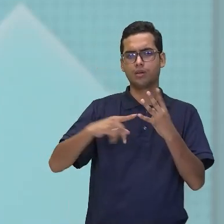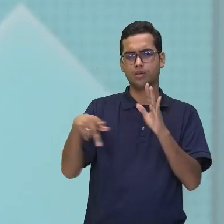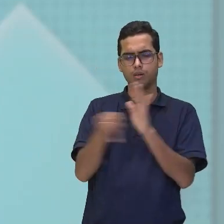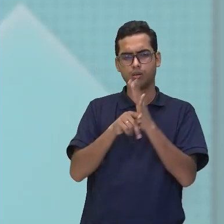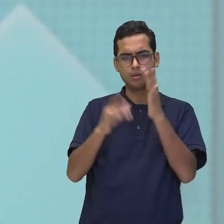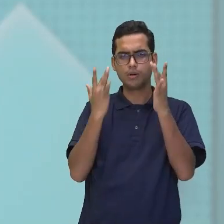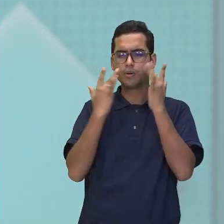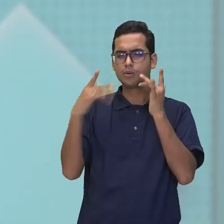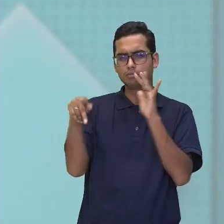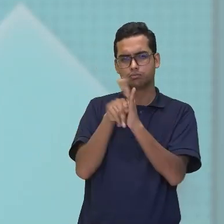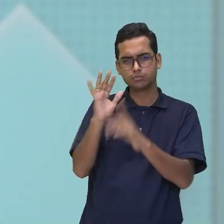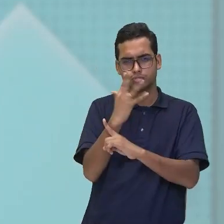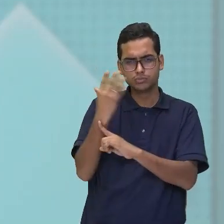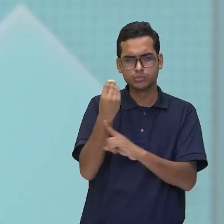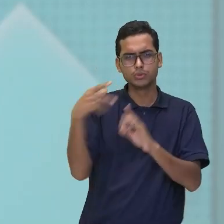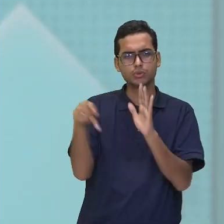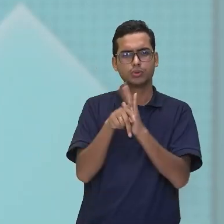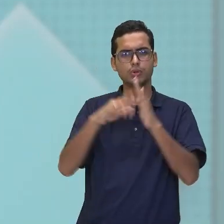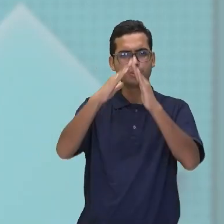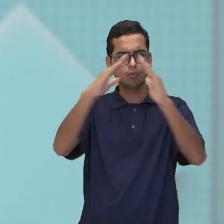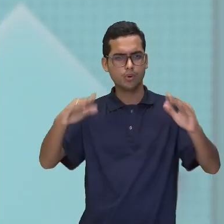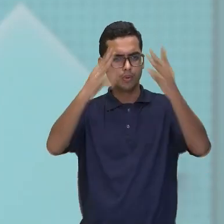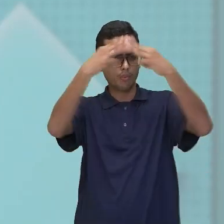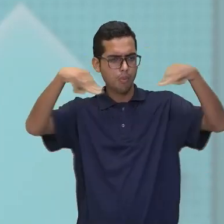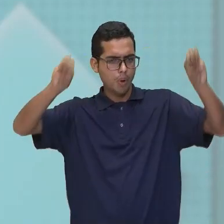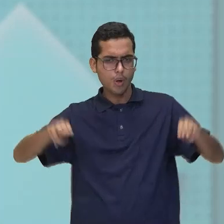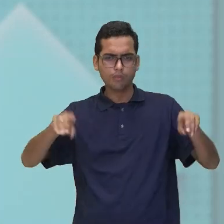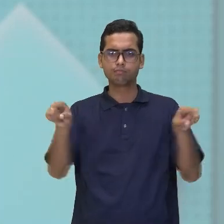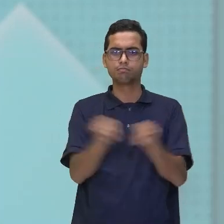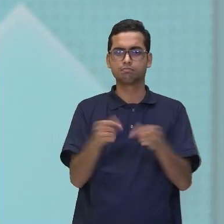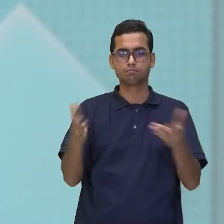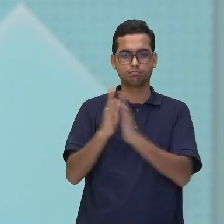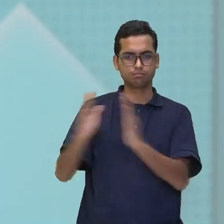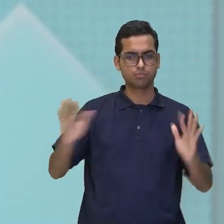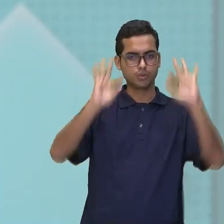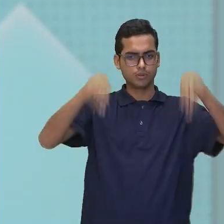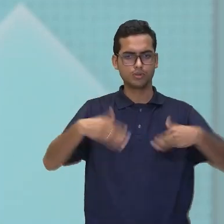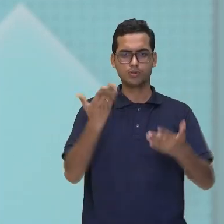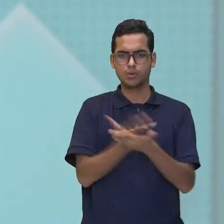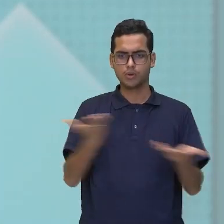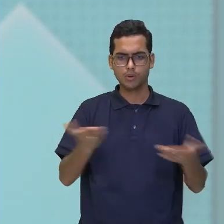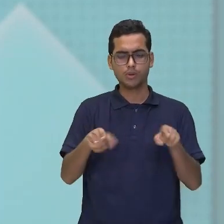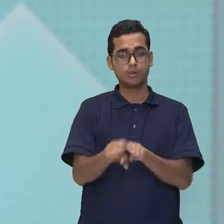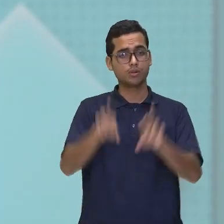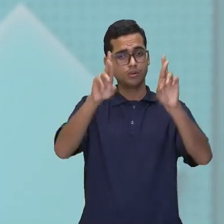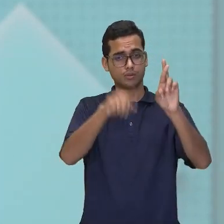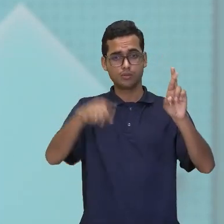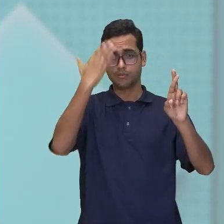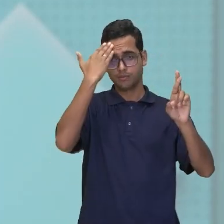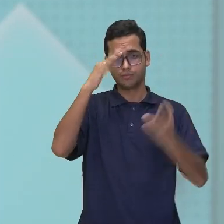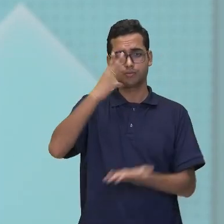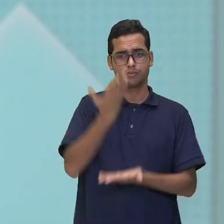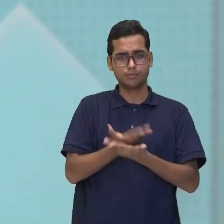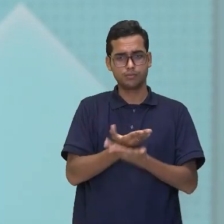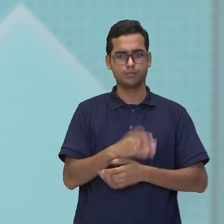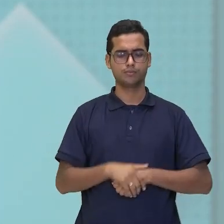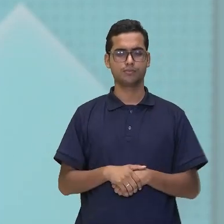o happening. Então, assim, terminamos essa aula. Espero que vocês tenham compreendido.